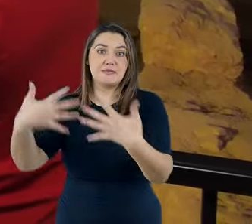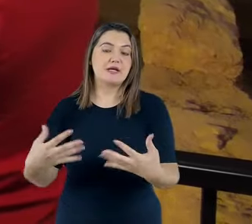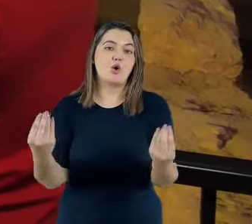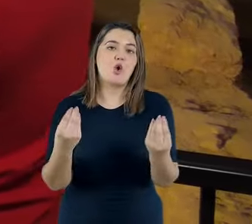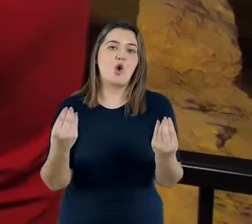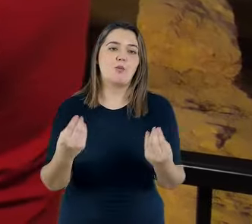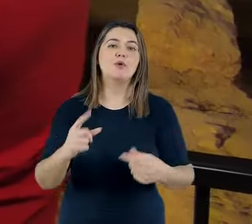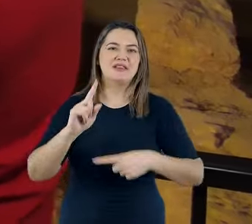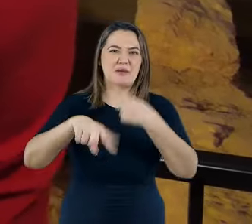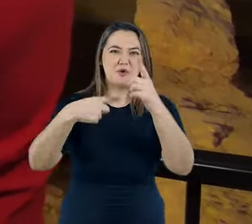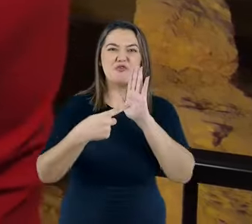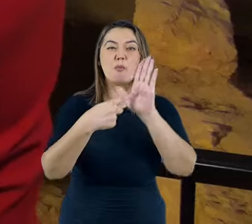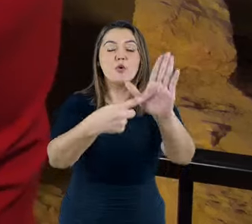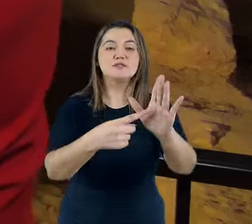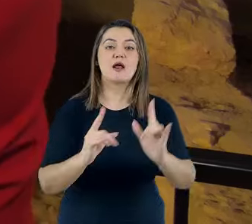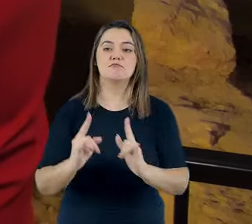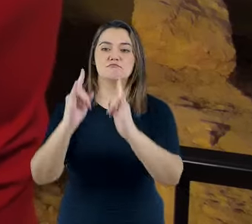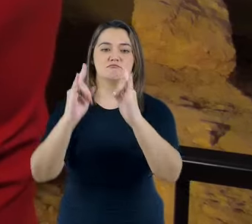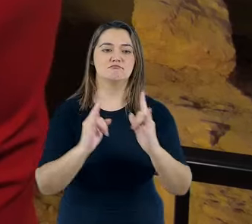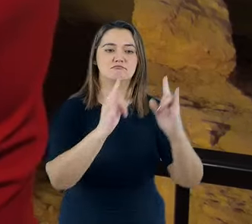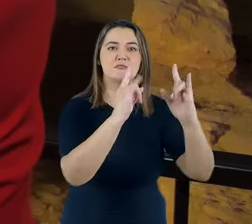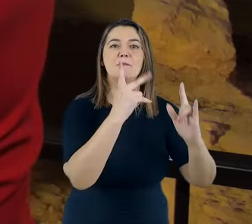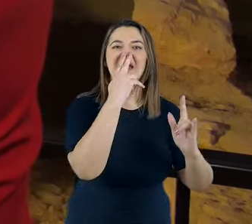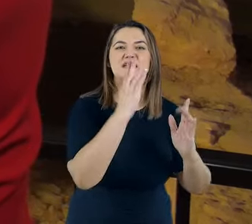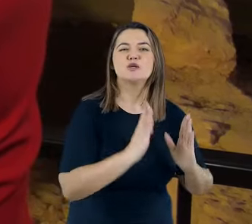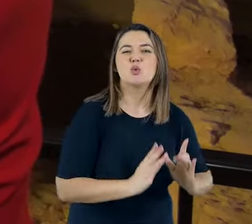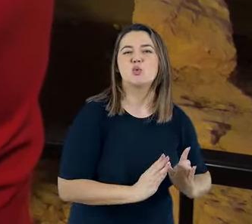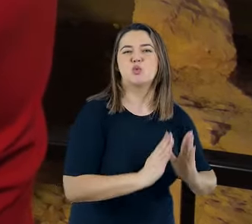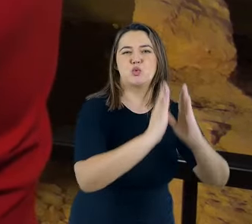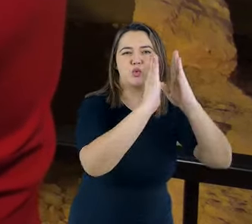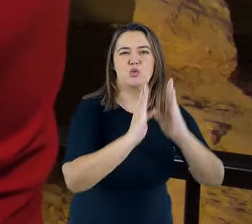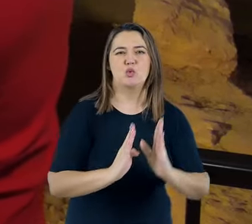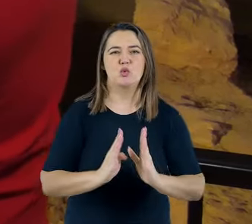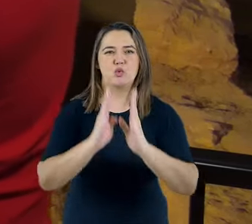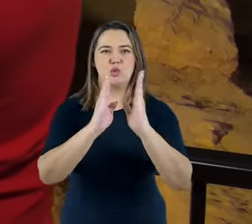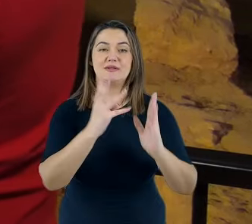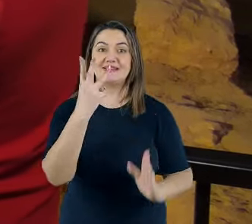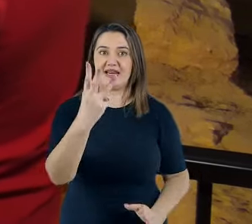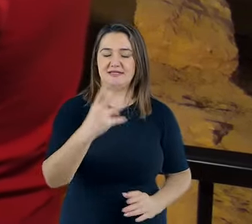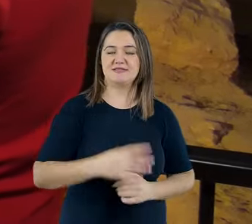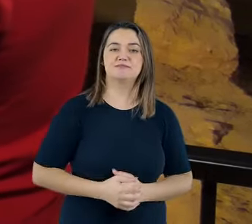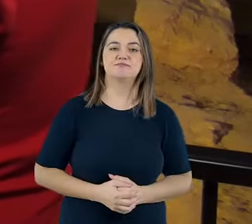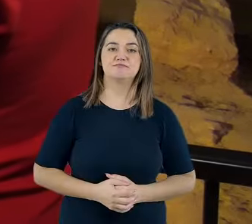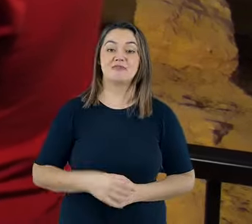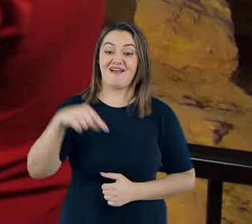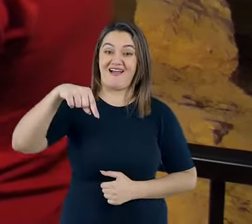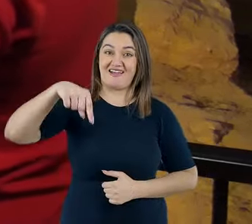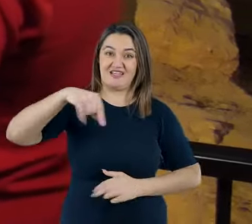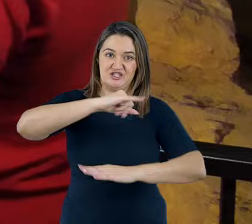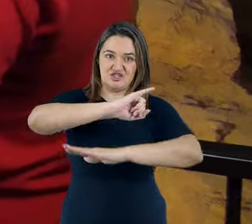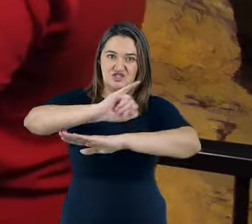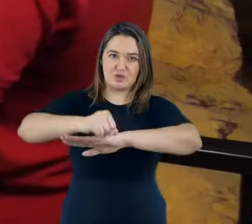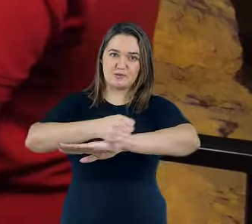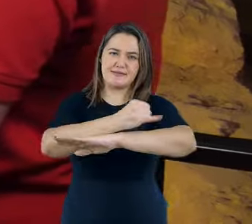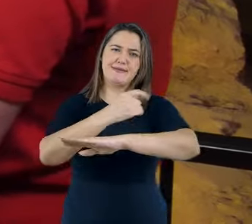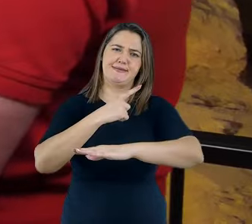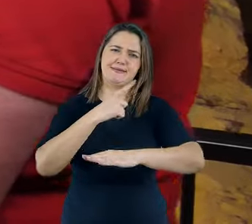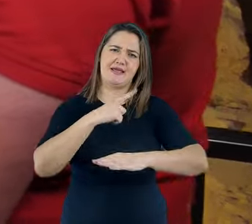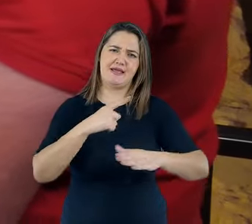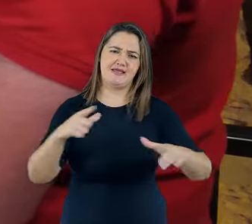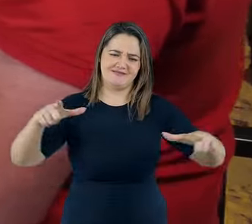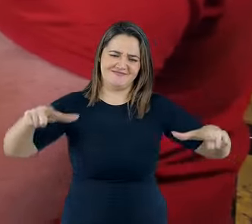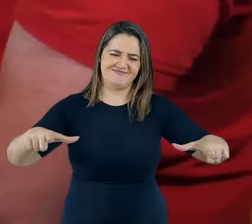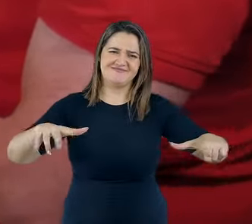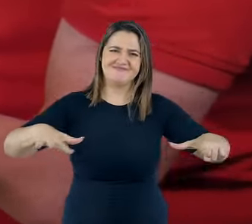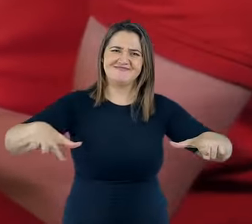torre depois lá fora, vamos poder mostrar para o pessoal em casa essas torres. Aliás, é interessante que aqui em Jerusalém tem uma maquete da